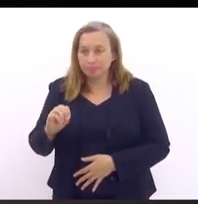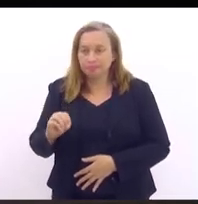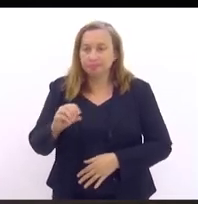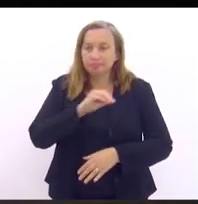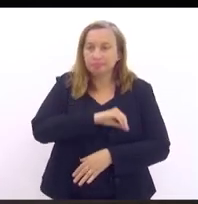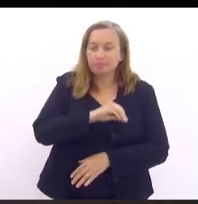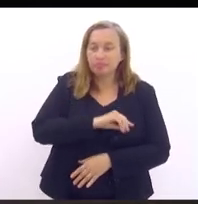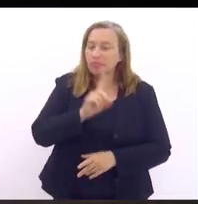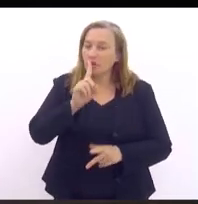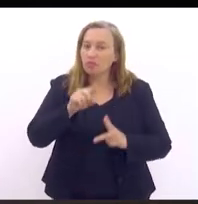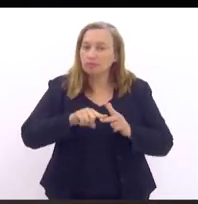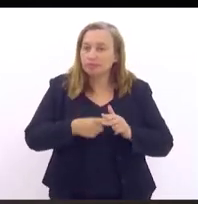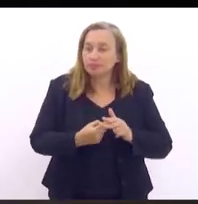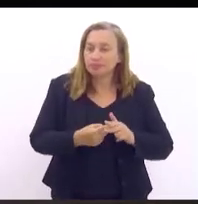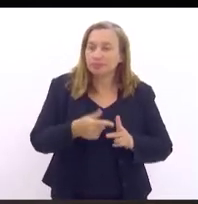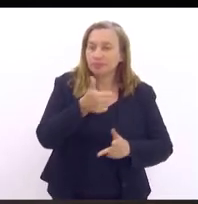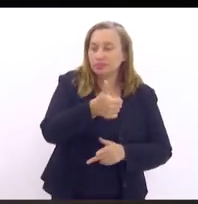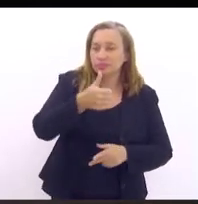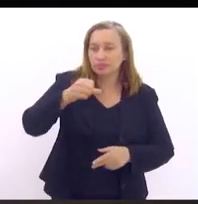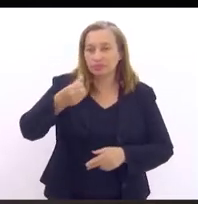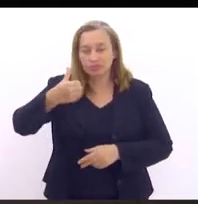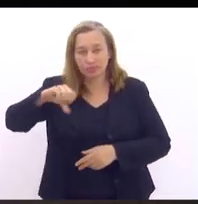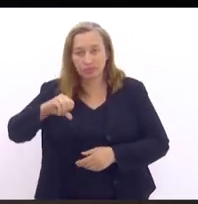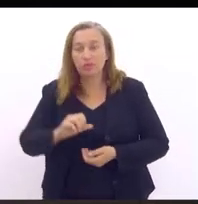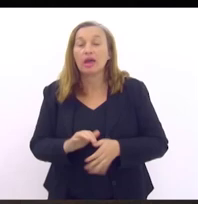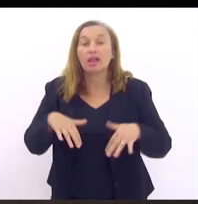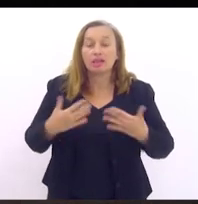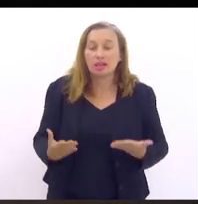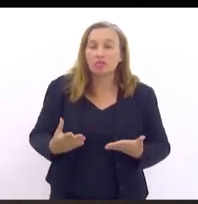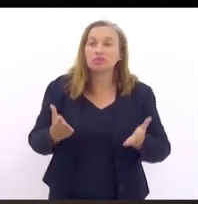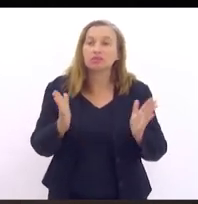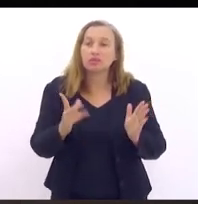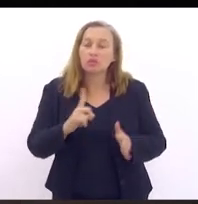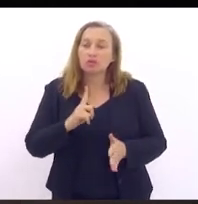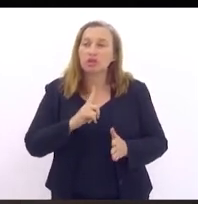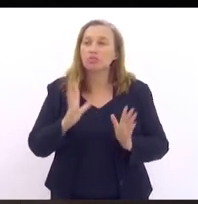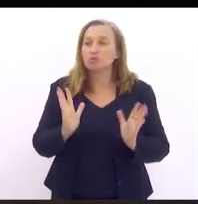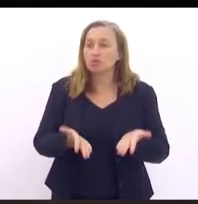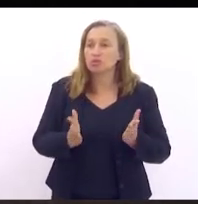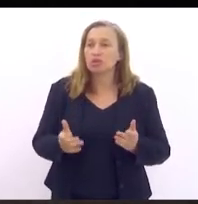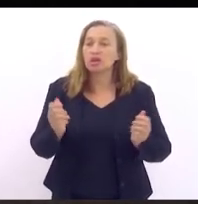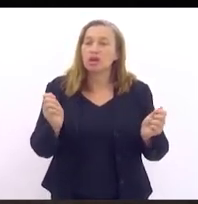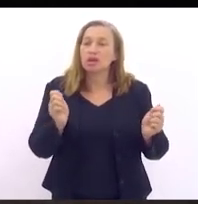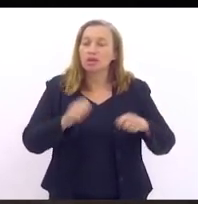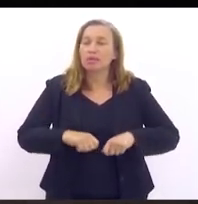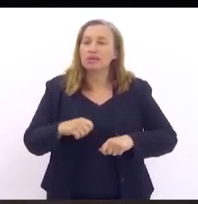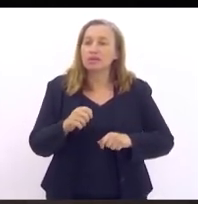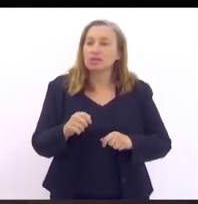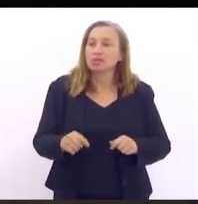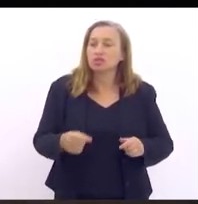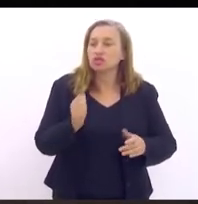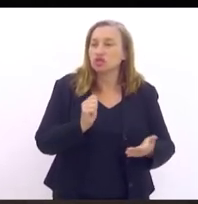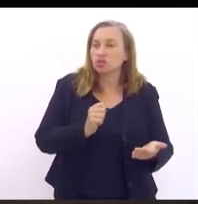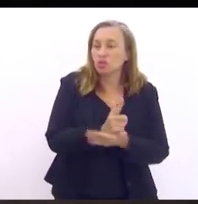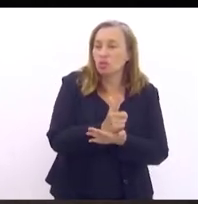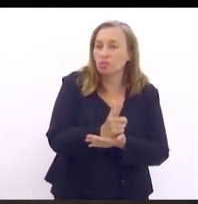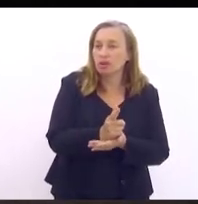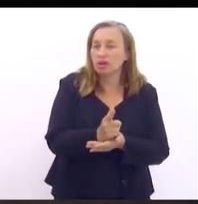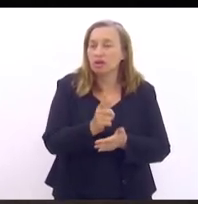são corrigidos desde 2019. Então, temos hoje uma capacidade de compra reduzida em mais